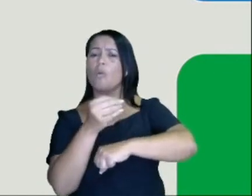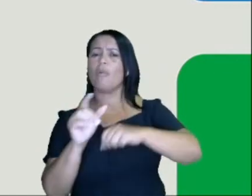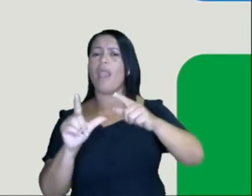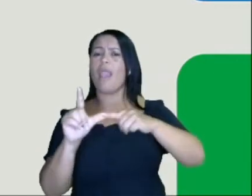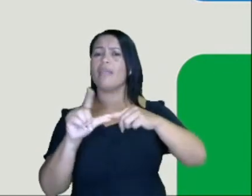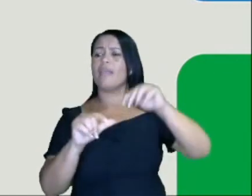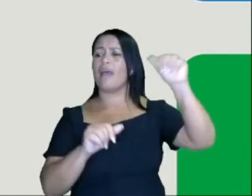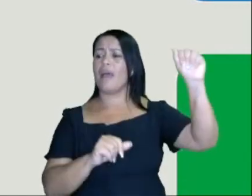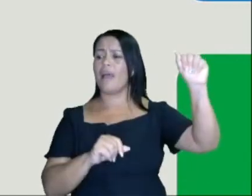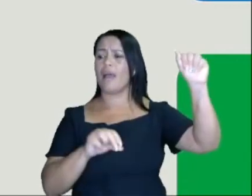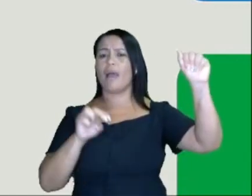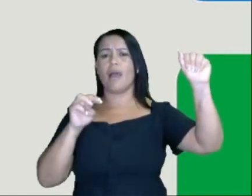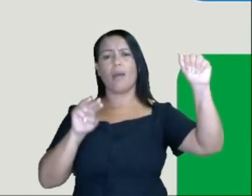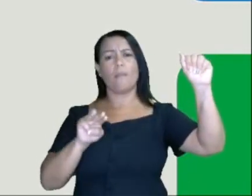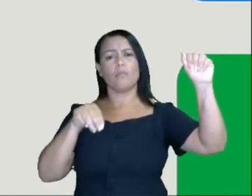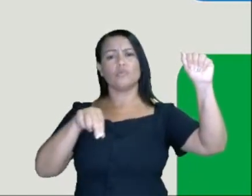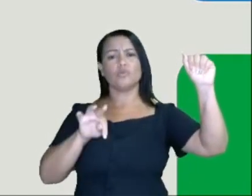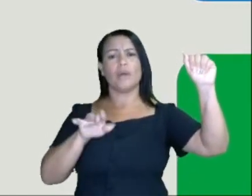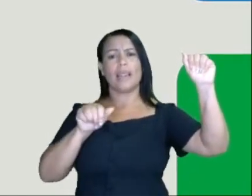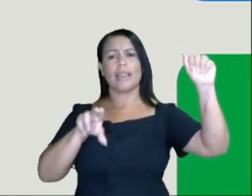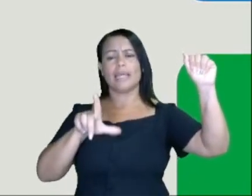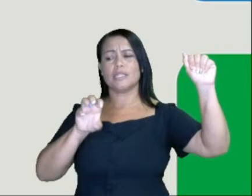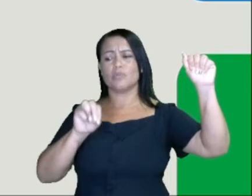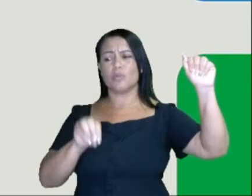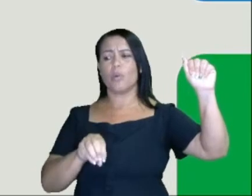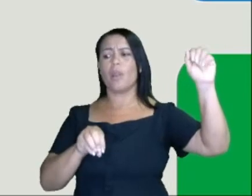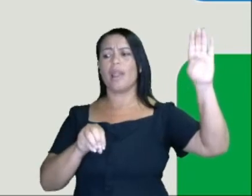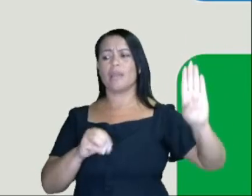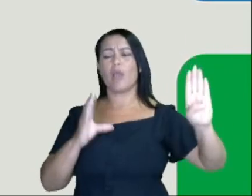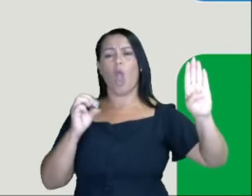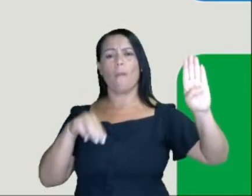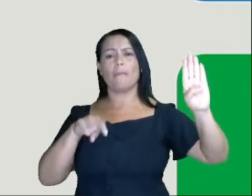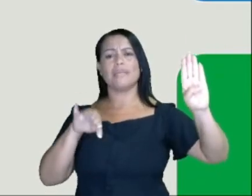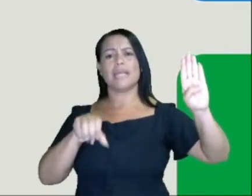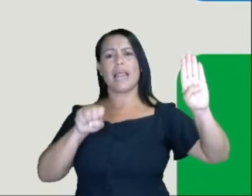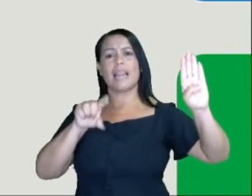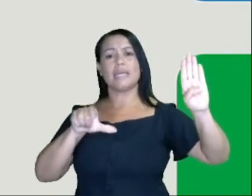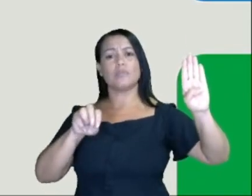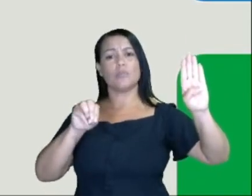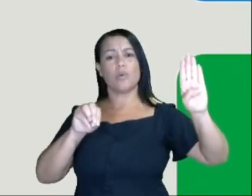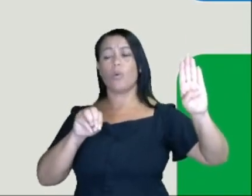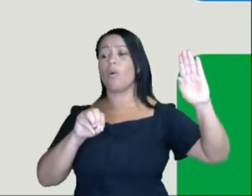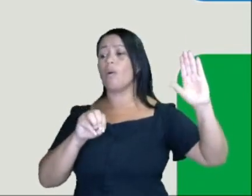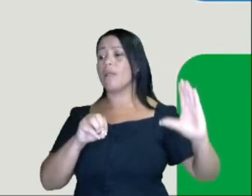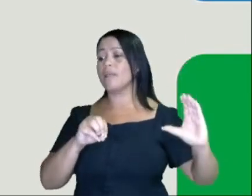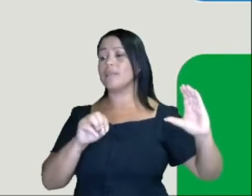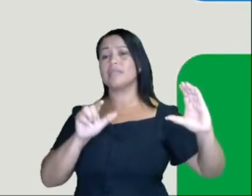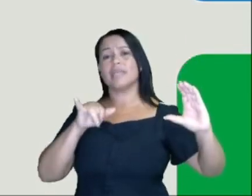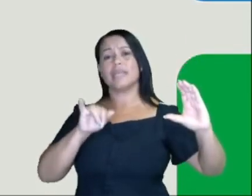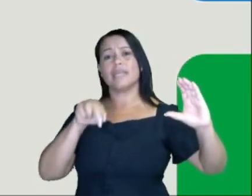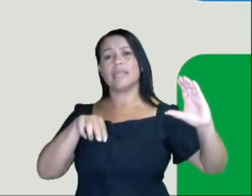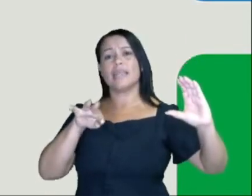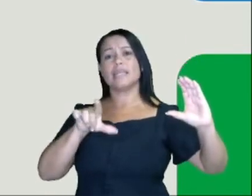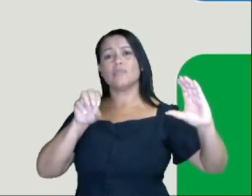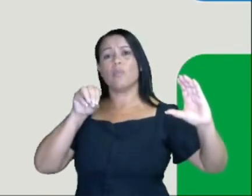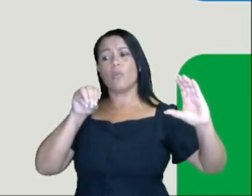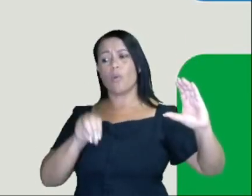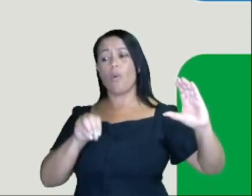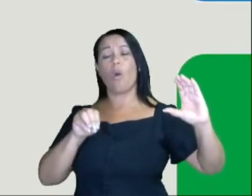Letra A, mutualismo, letra B, comensalismo, letra C, inquilinismo ou